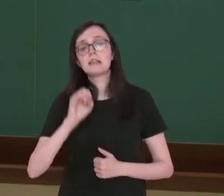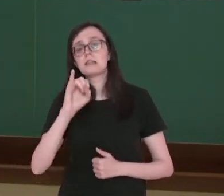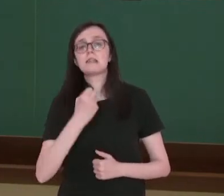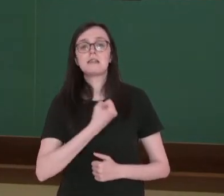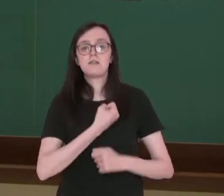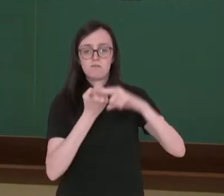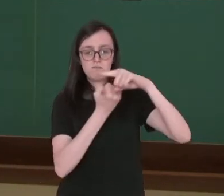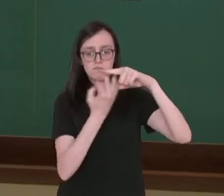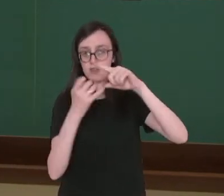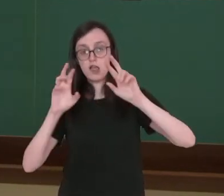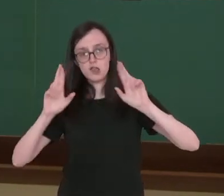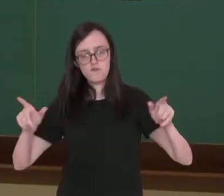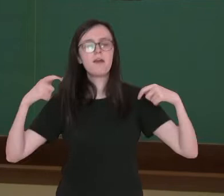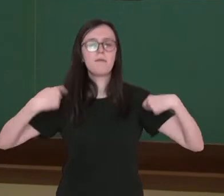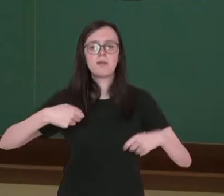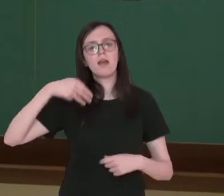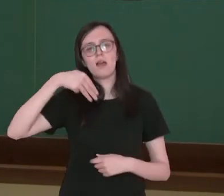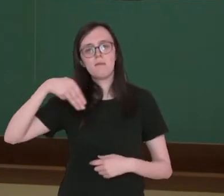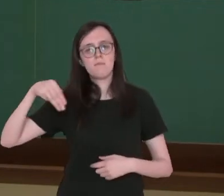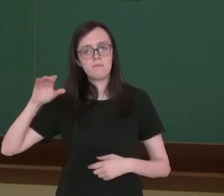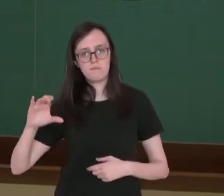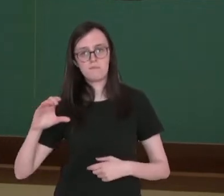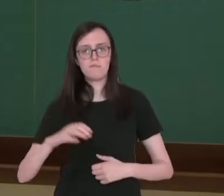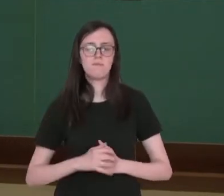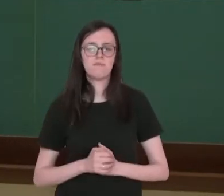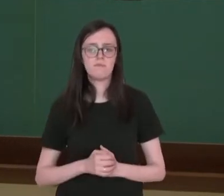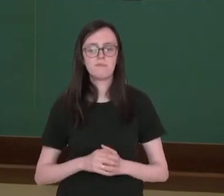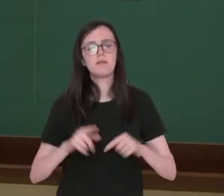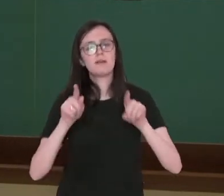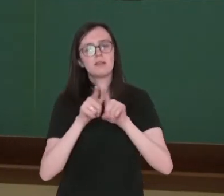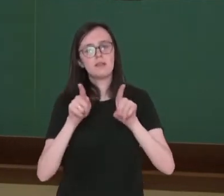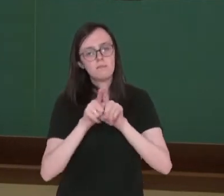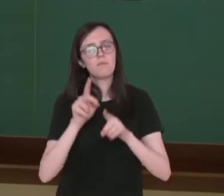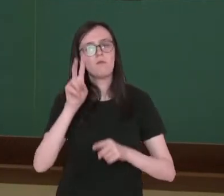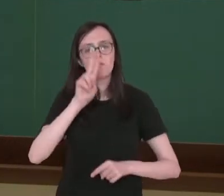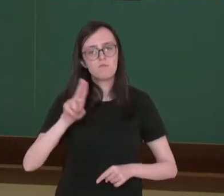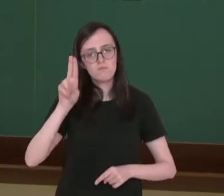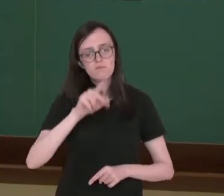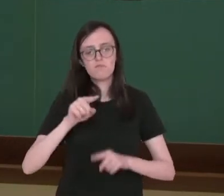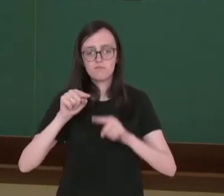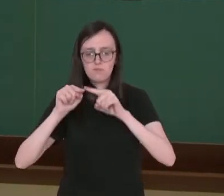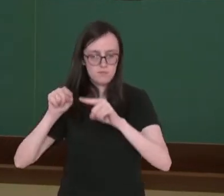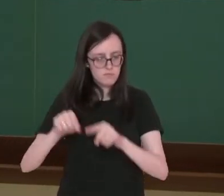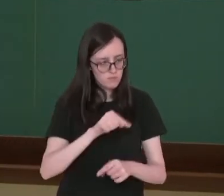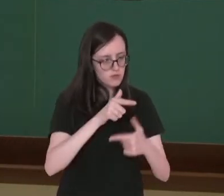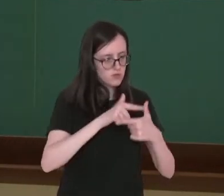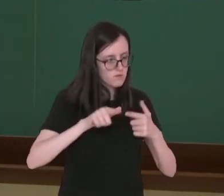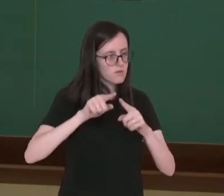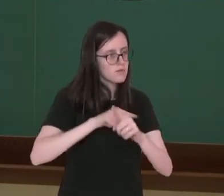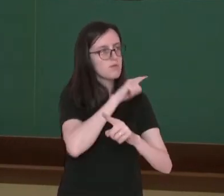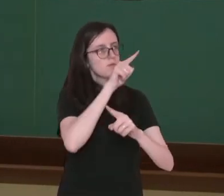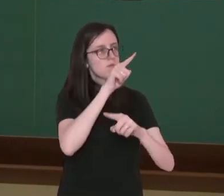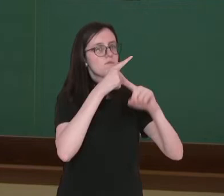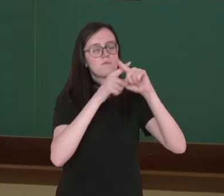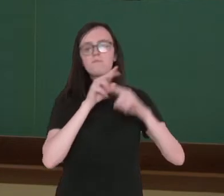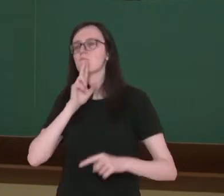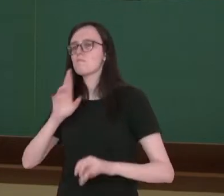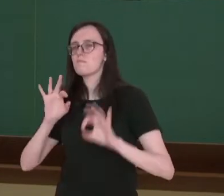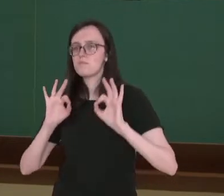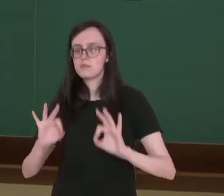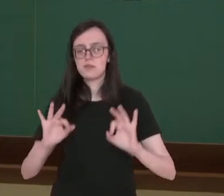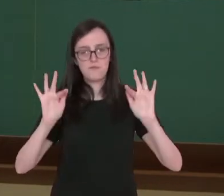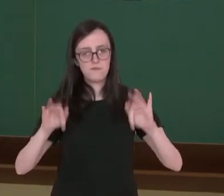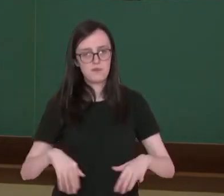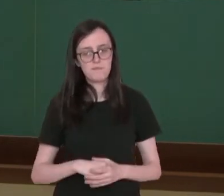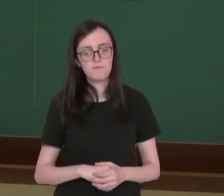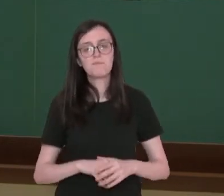são diferentes, a gente precisa tirar o mínimo múltiplo comum e usar esse dispositivo para chegar no resultado final.